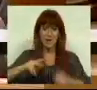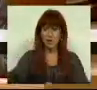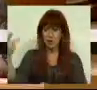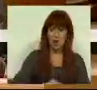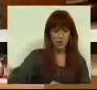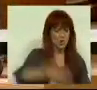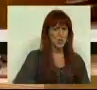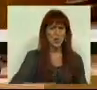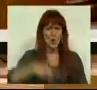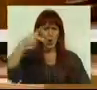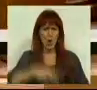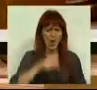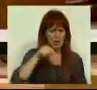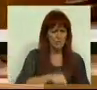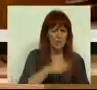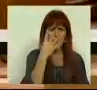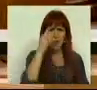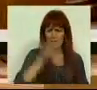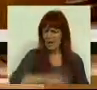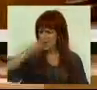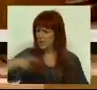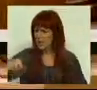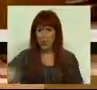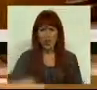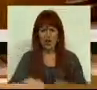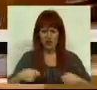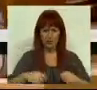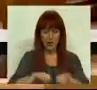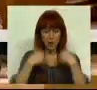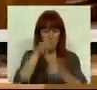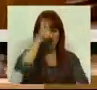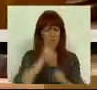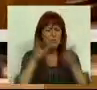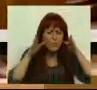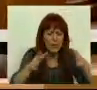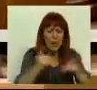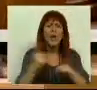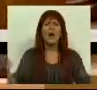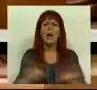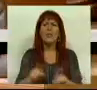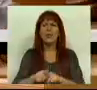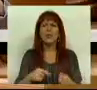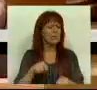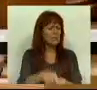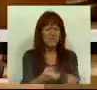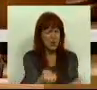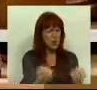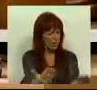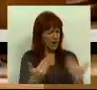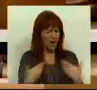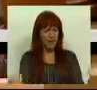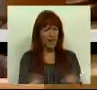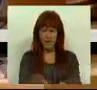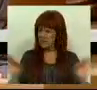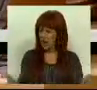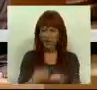num corte de 4 mil milhões de euros em despesas sociais do Estado, e por que razão já se sabe que dali não virá nada